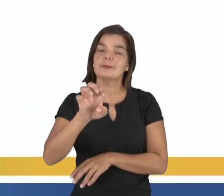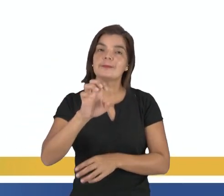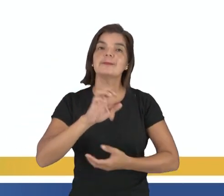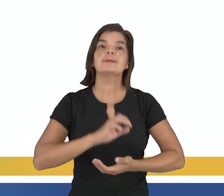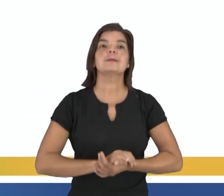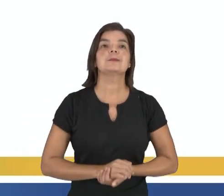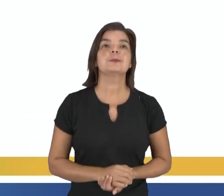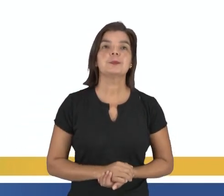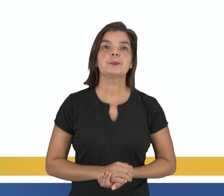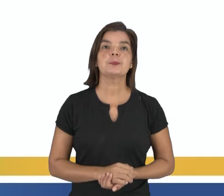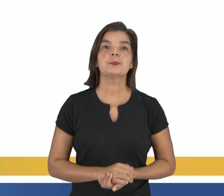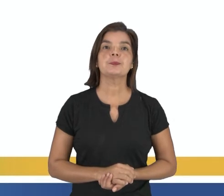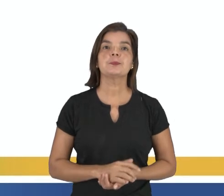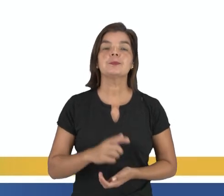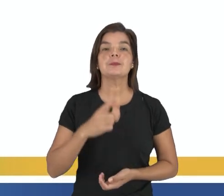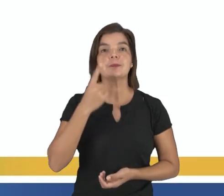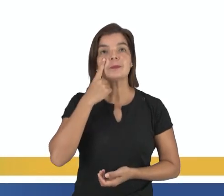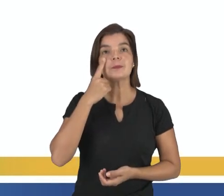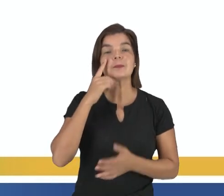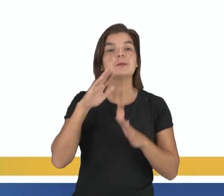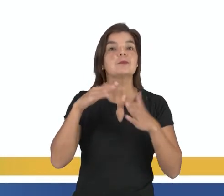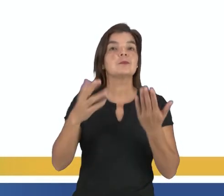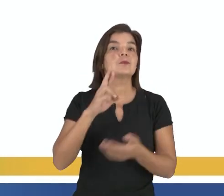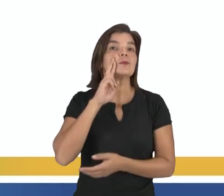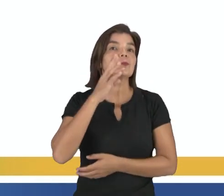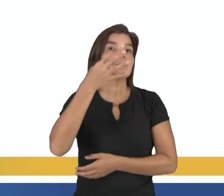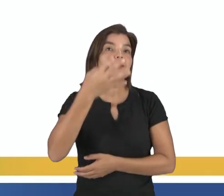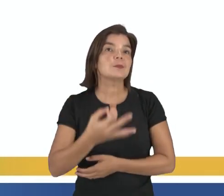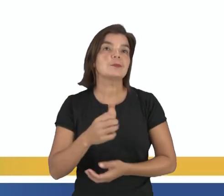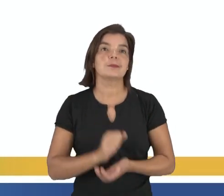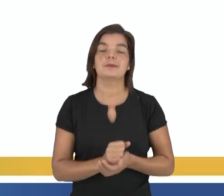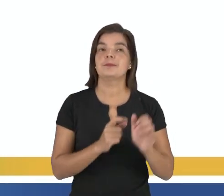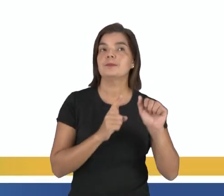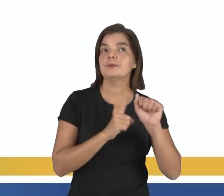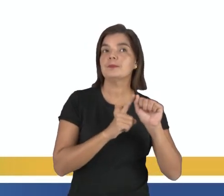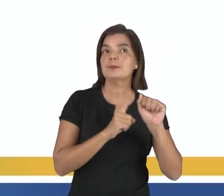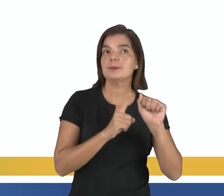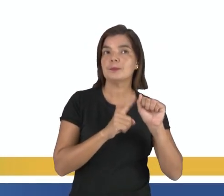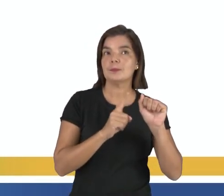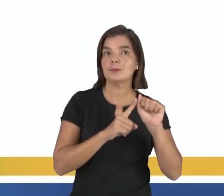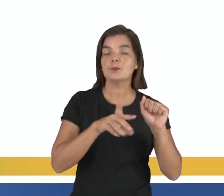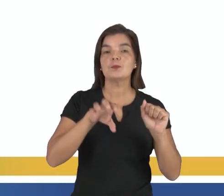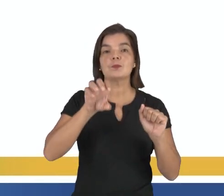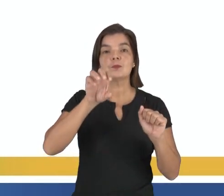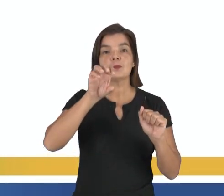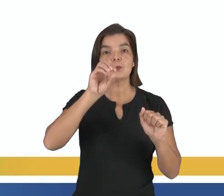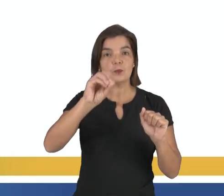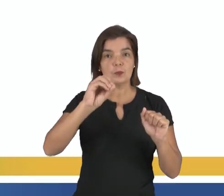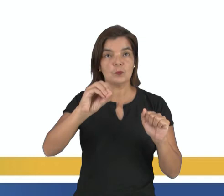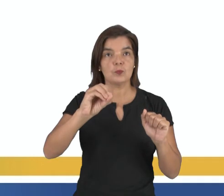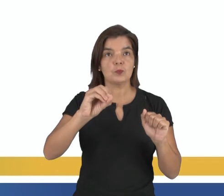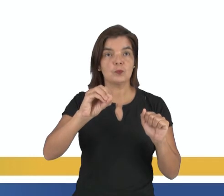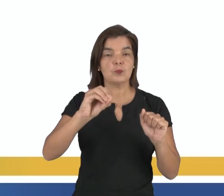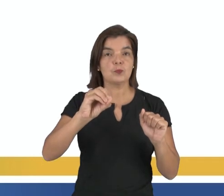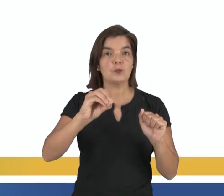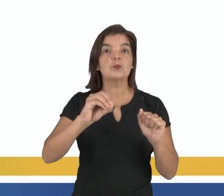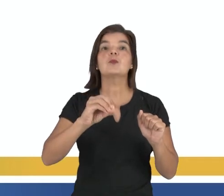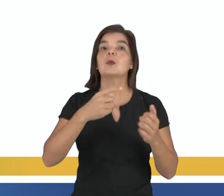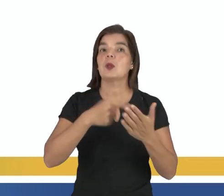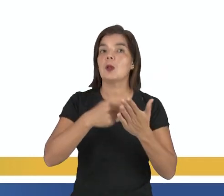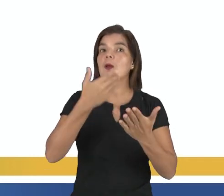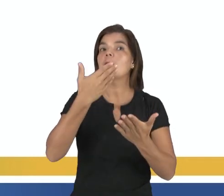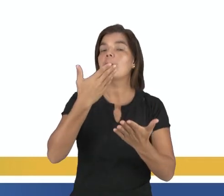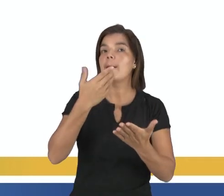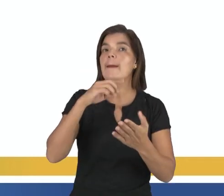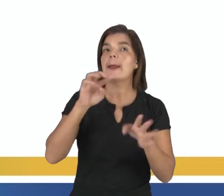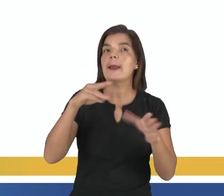agente oxidante. Então, a gente vai ver aqui qual é a alternativa correta. Na letra A, o elemento oxigênio sofre redução? Então,